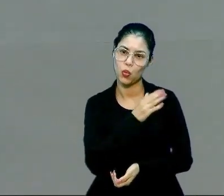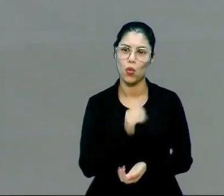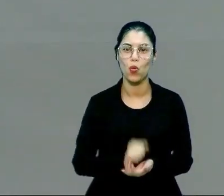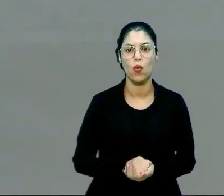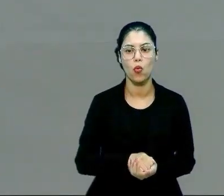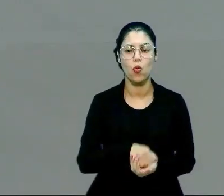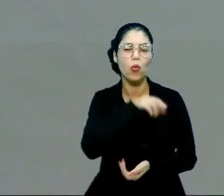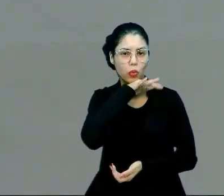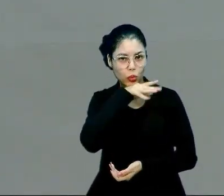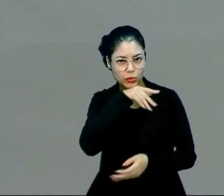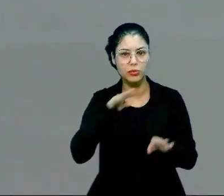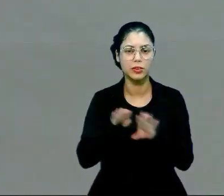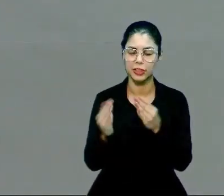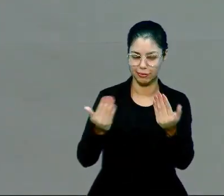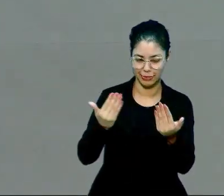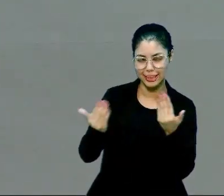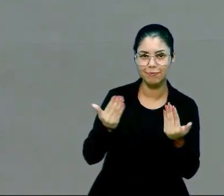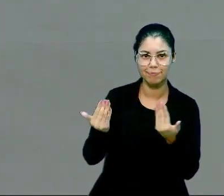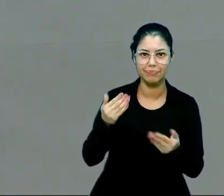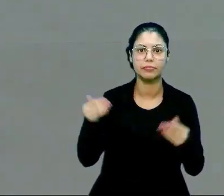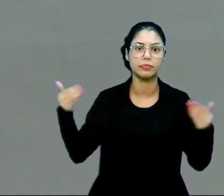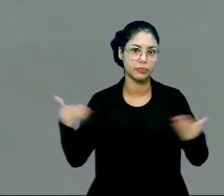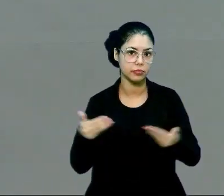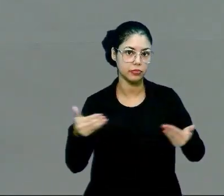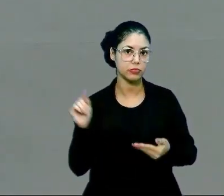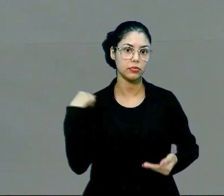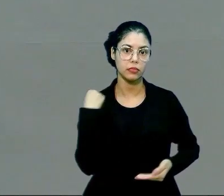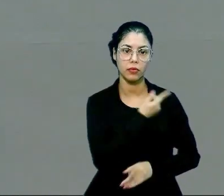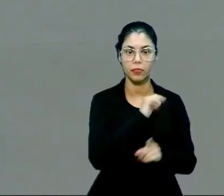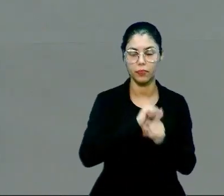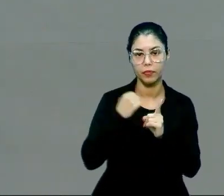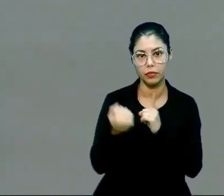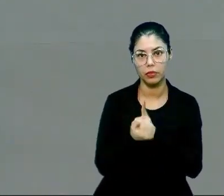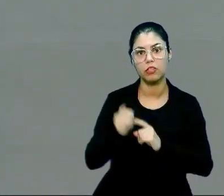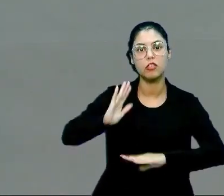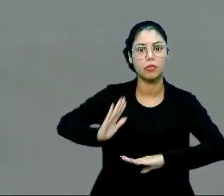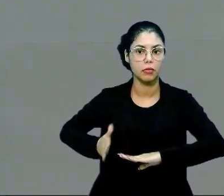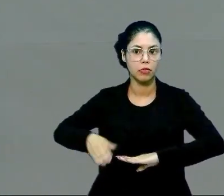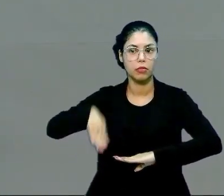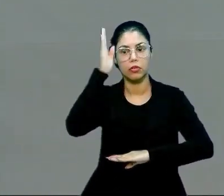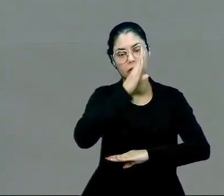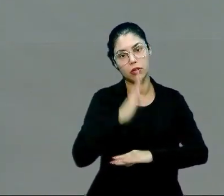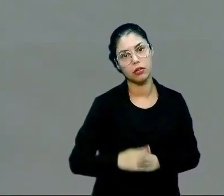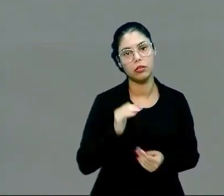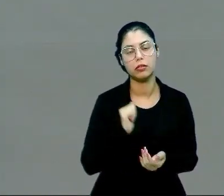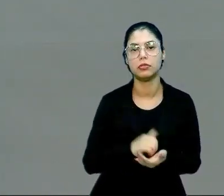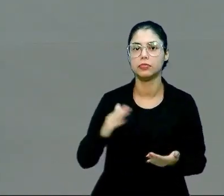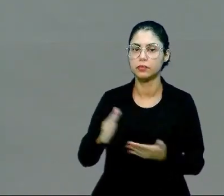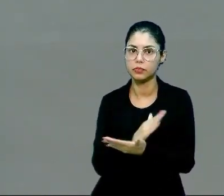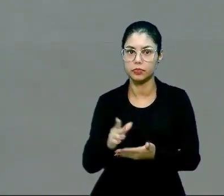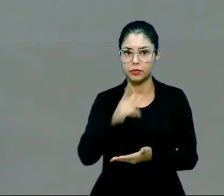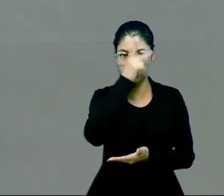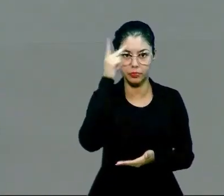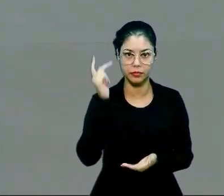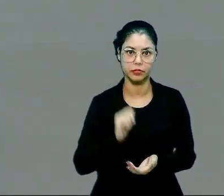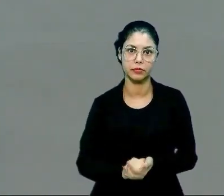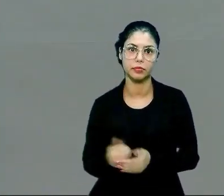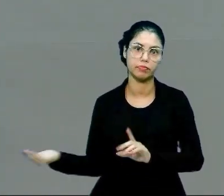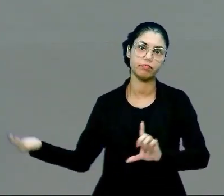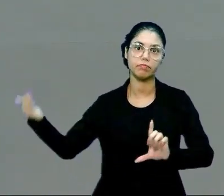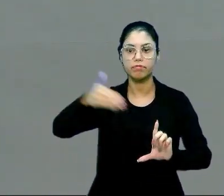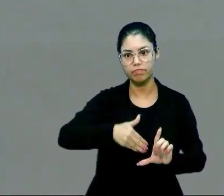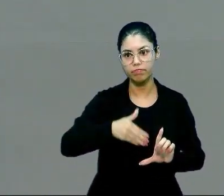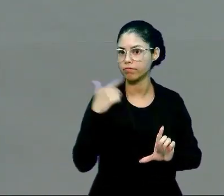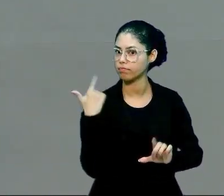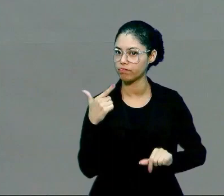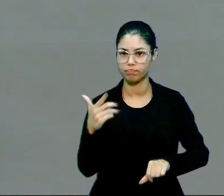Então, ele faz um paralelo com os dias atuais, com a nossa sociedade contemporânea, com o Brasil, que algumas pessoas nem acesso